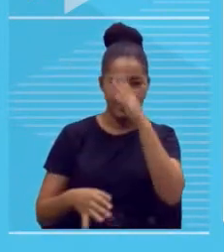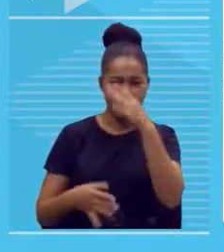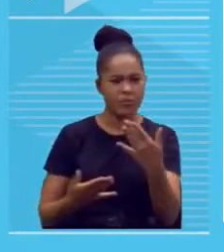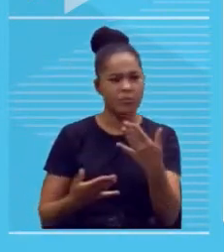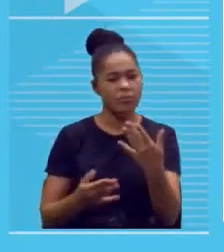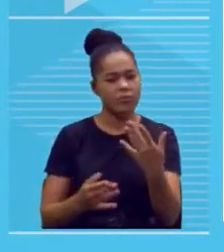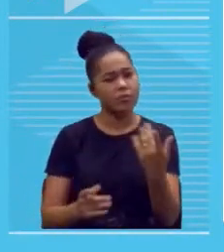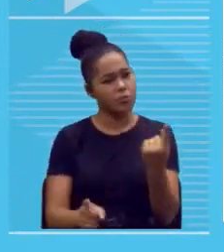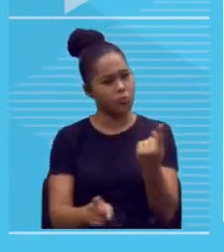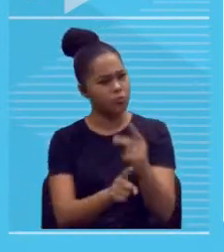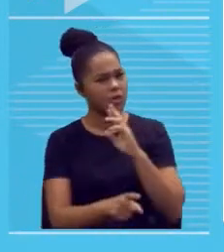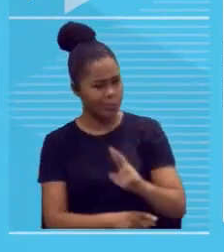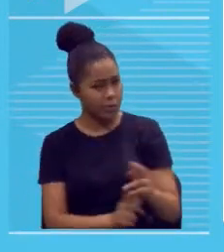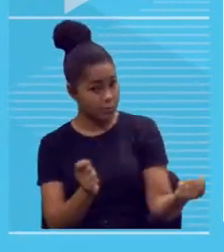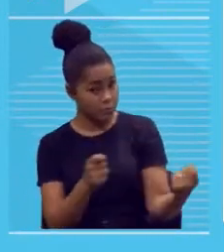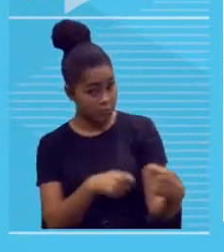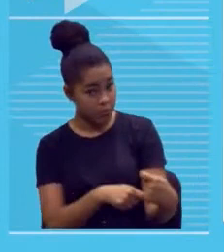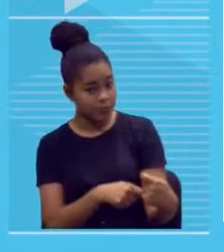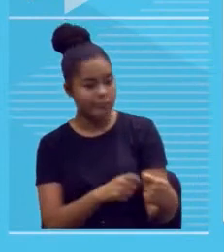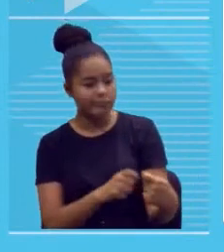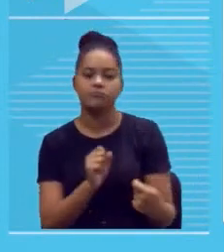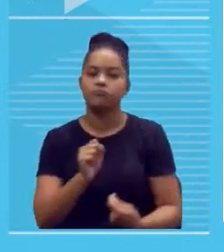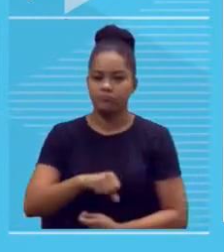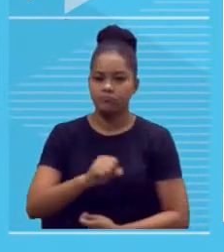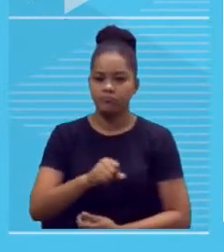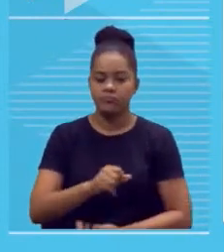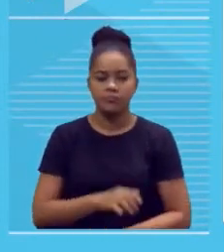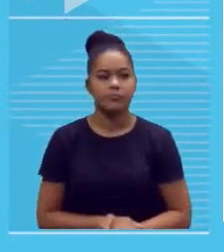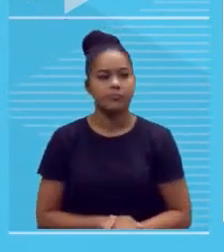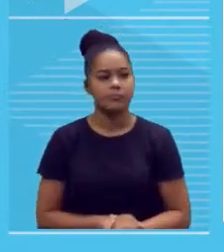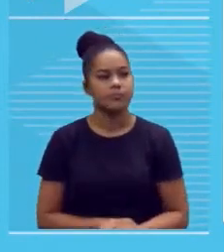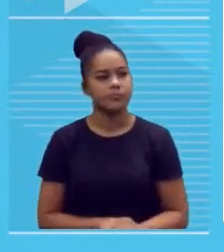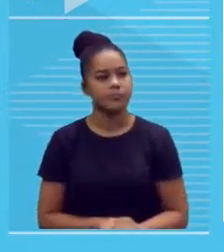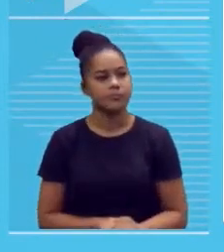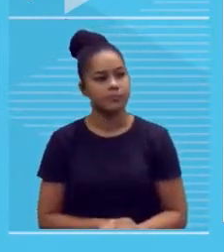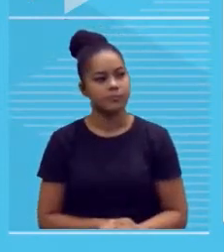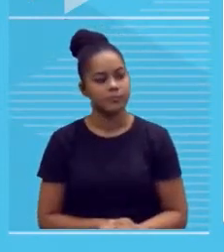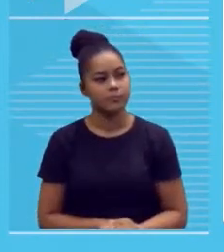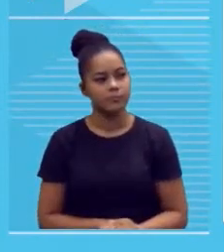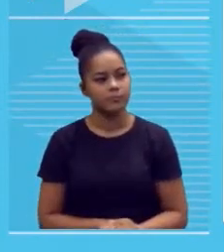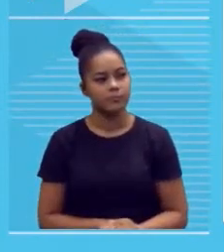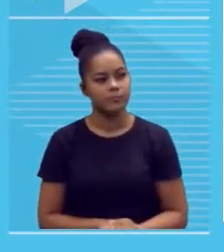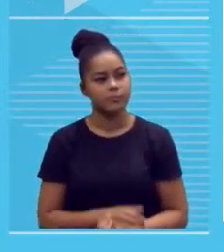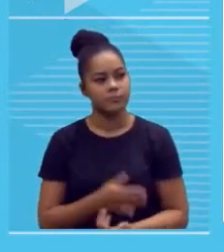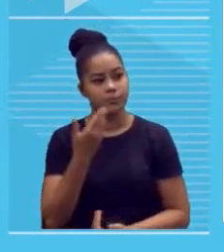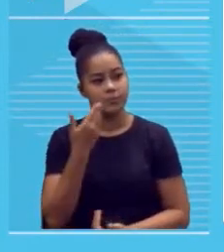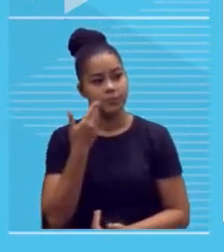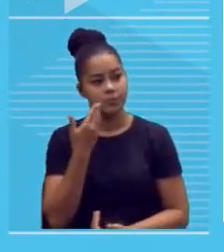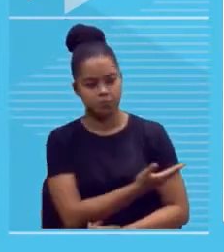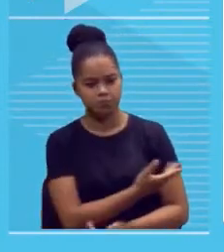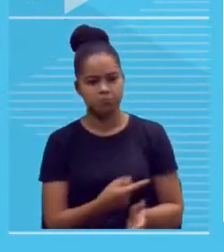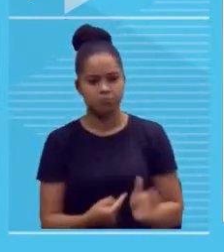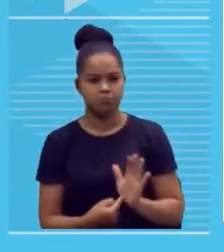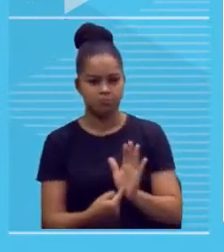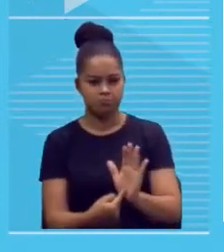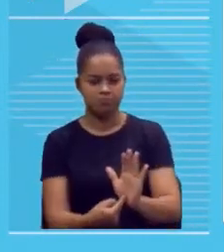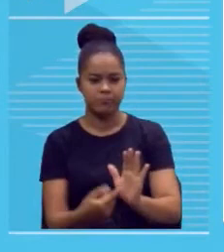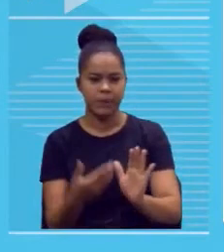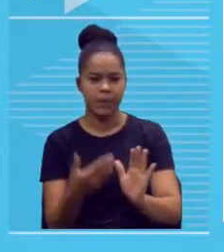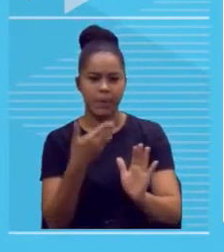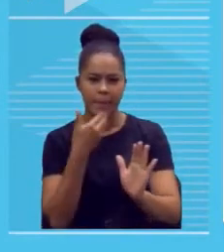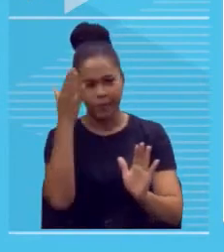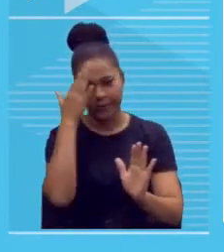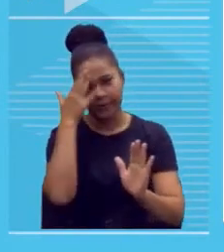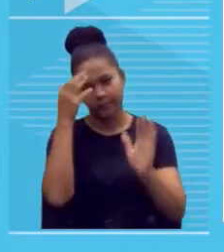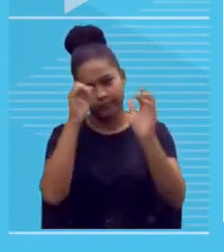equação? Tem sim, gente, tem como a gente chegar. Deixa eu colocar exemplo que fica melhor para você